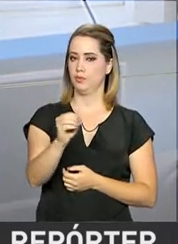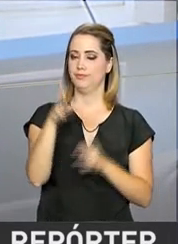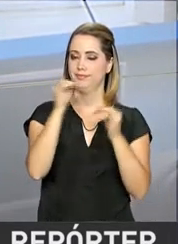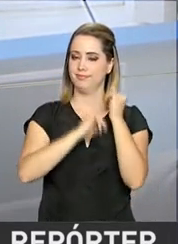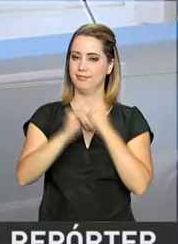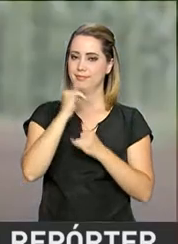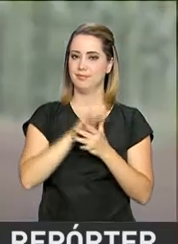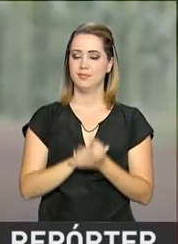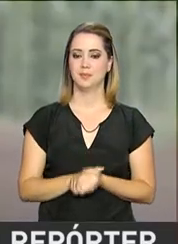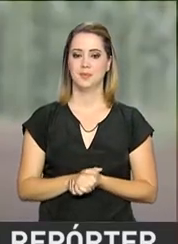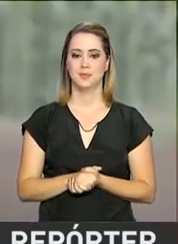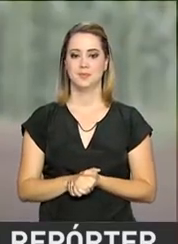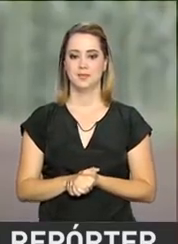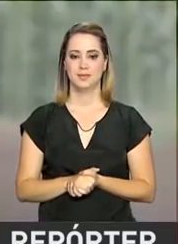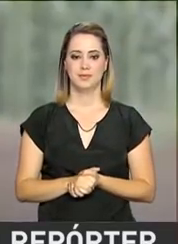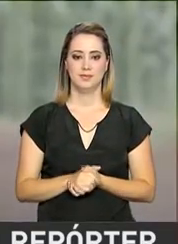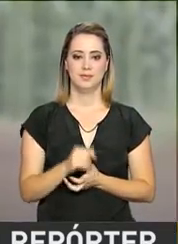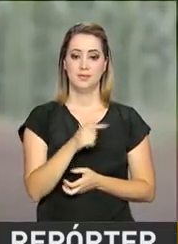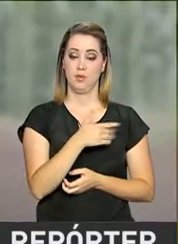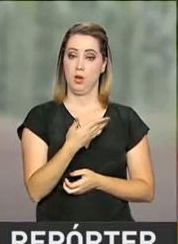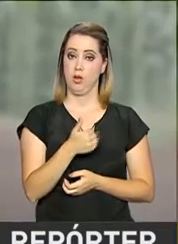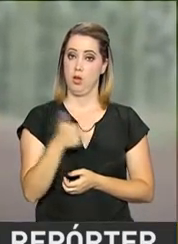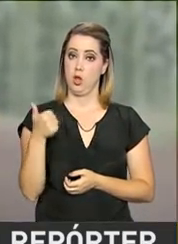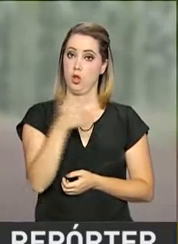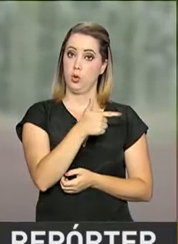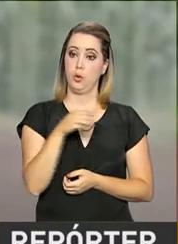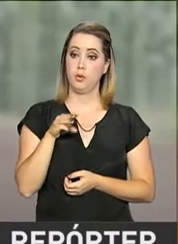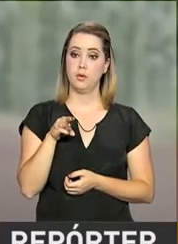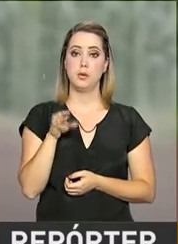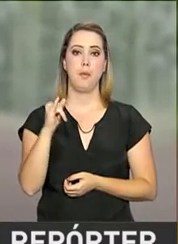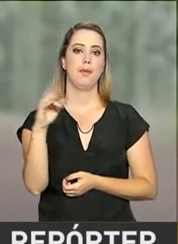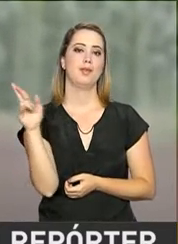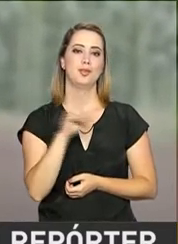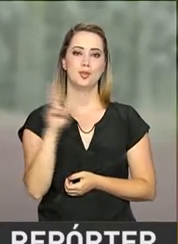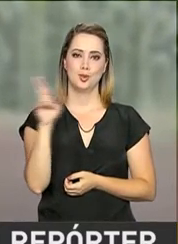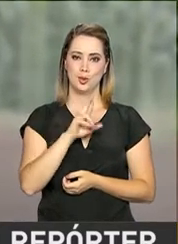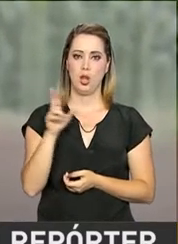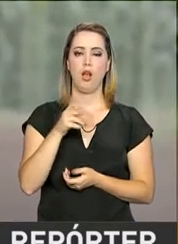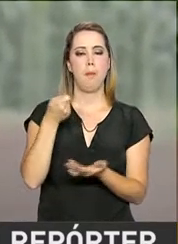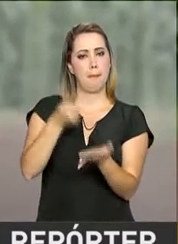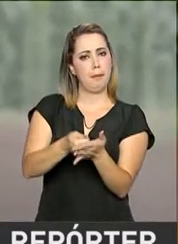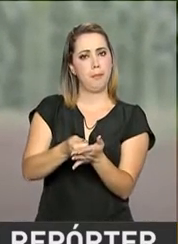informações. São 12 bilhões de reais para o pré-custeio da safra